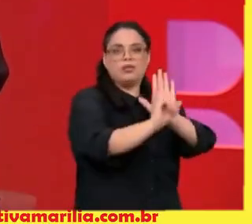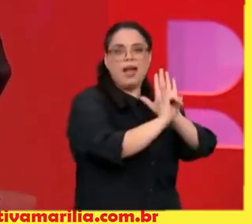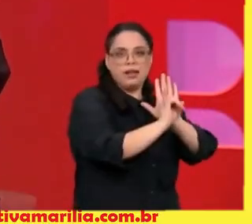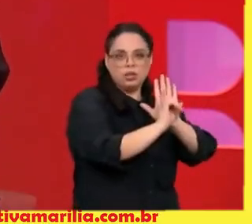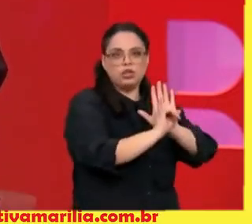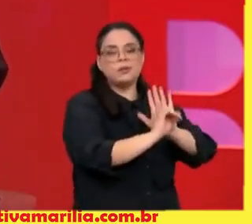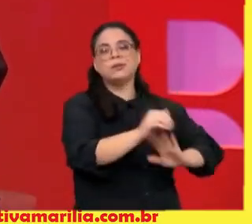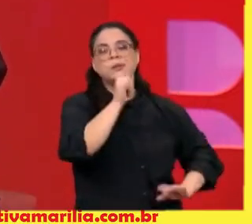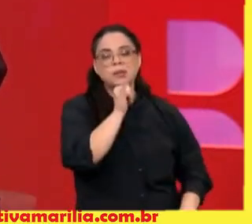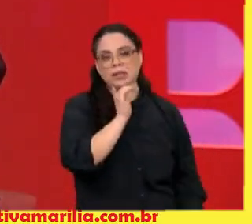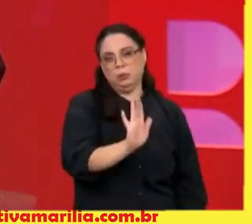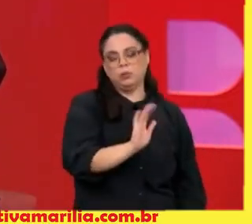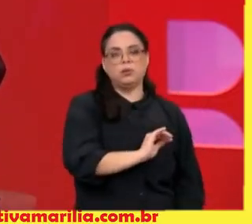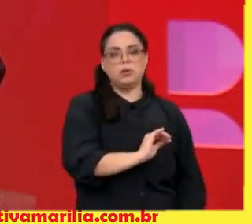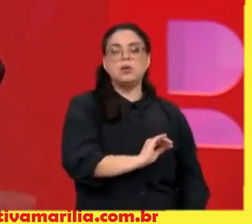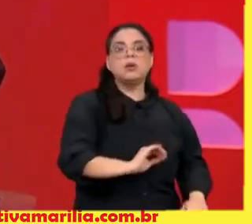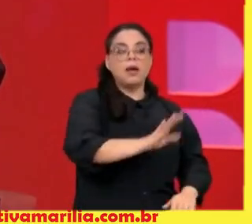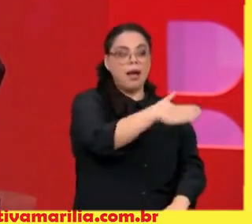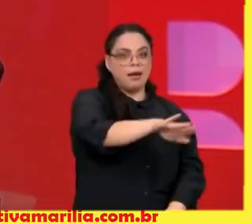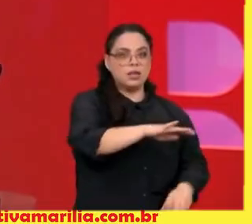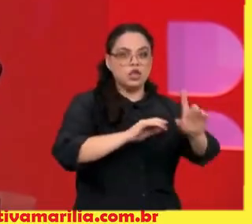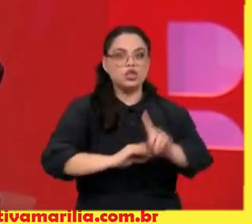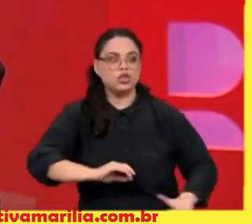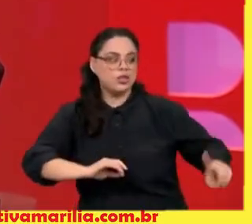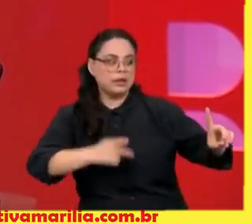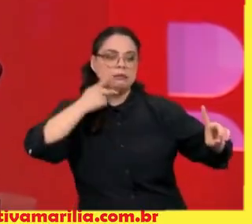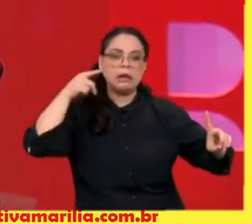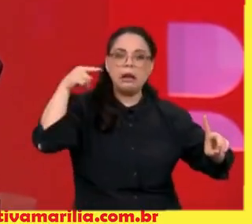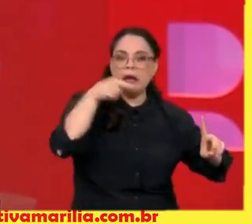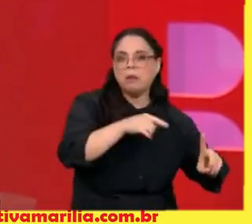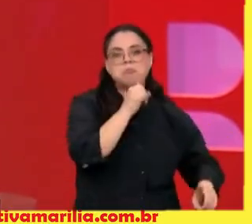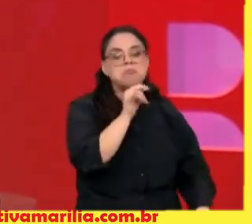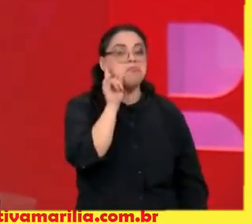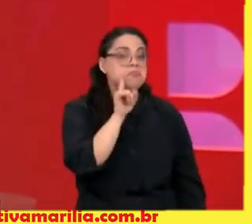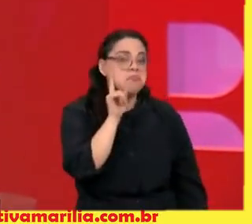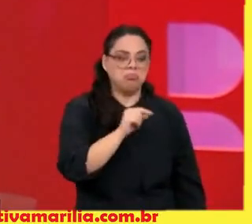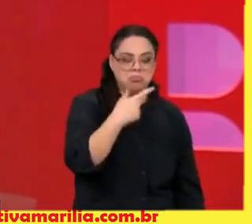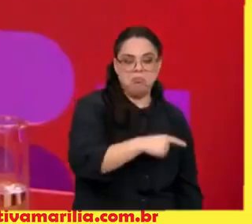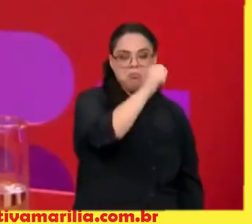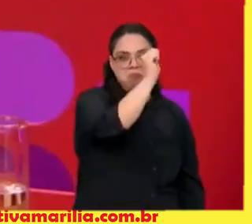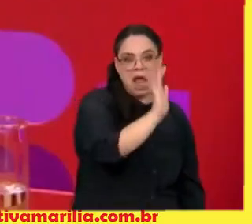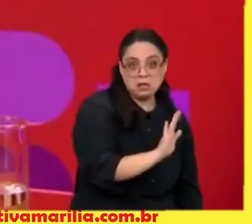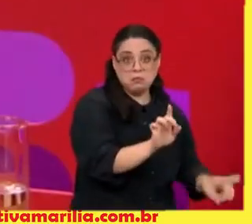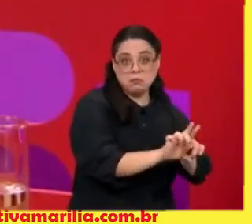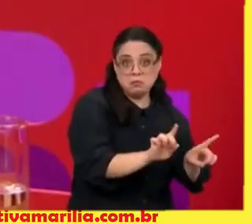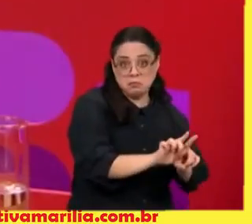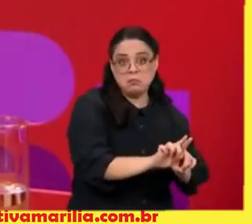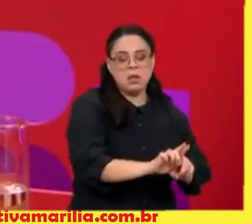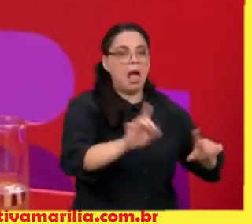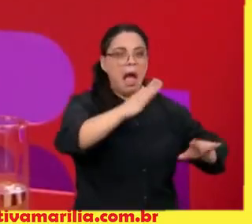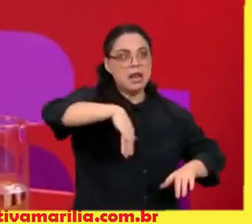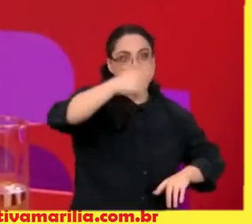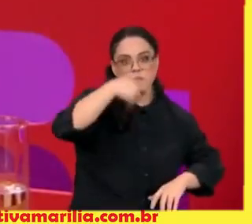A direita critica as políticas identitárias, chamado nos Estados Unidos, e aqui tá pegando também no Brasil, né, o tema woke, né,